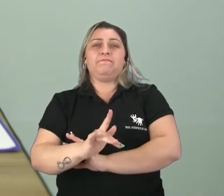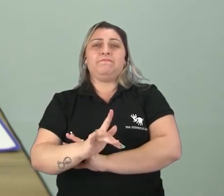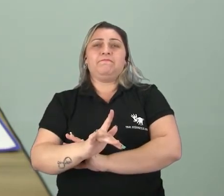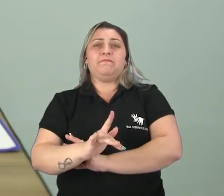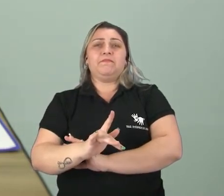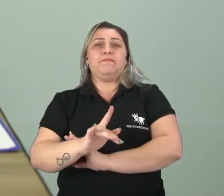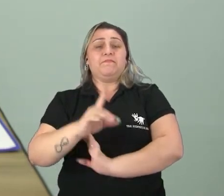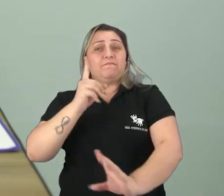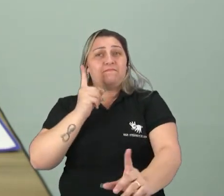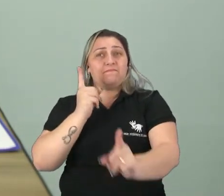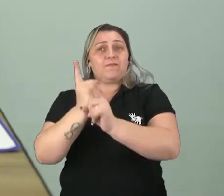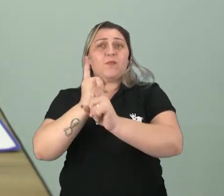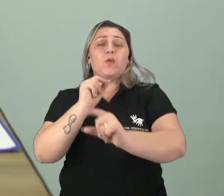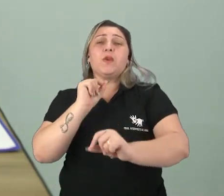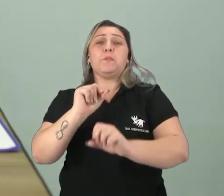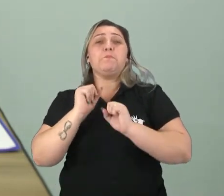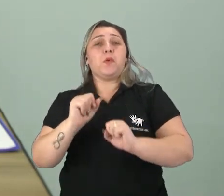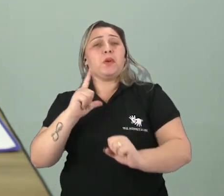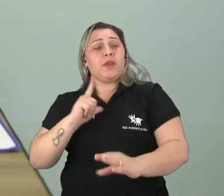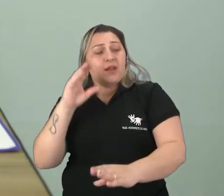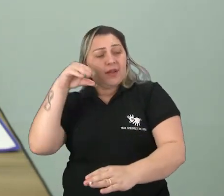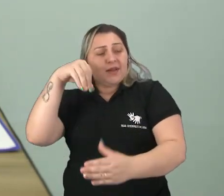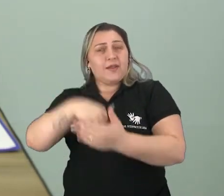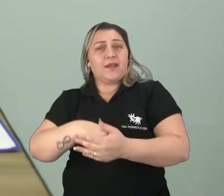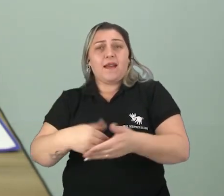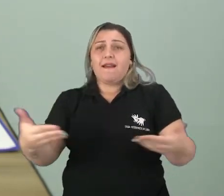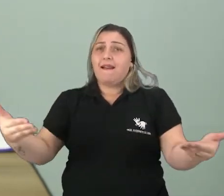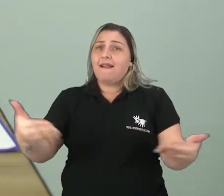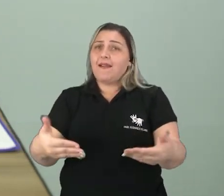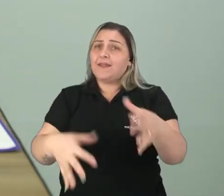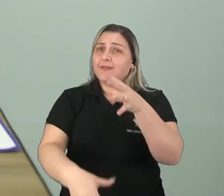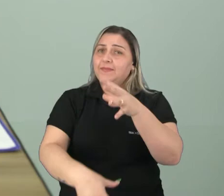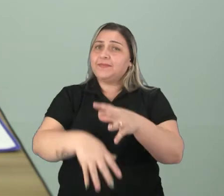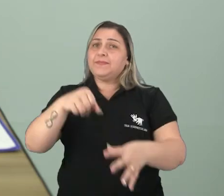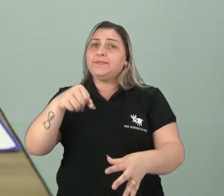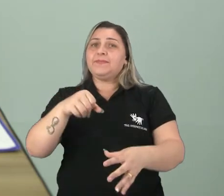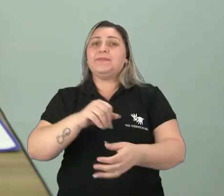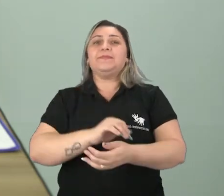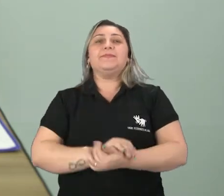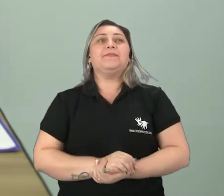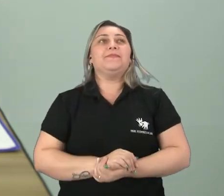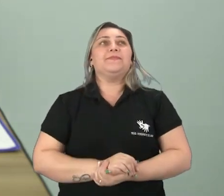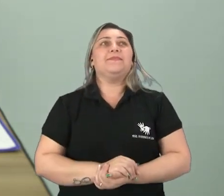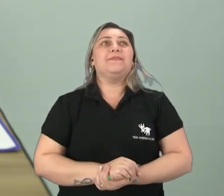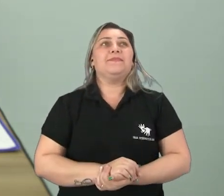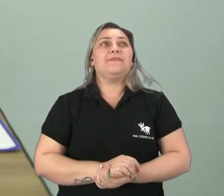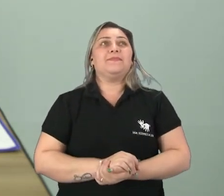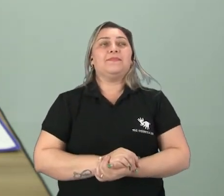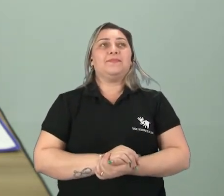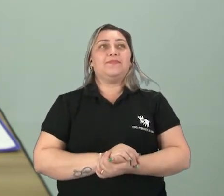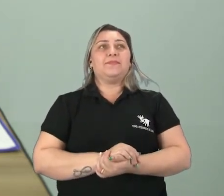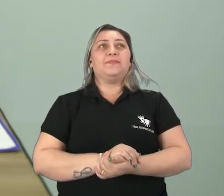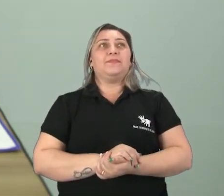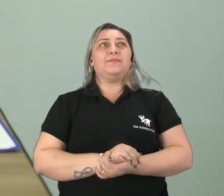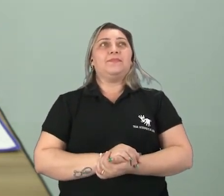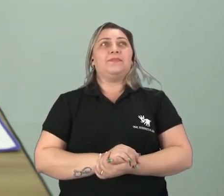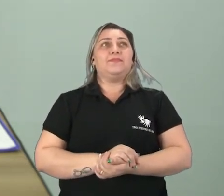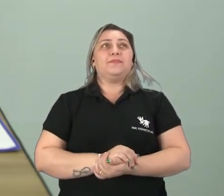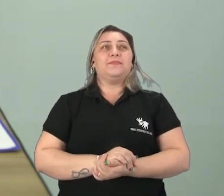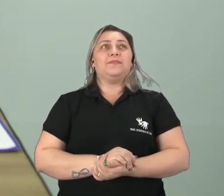não para descobrir o que pode ter lá dentro agora eu vou pegar com a minha mão